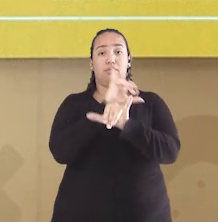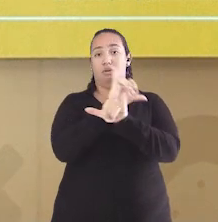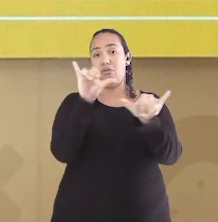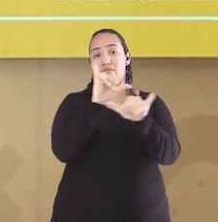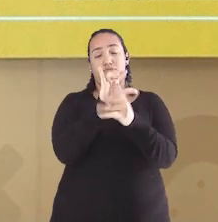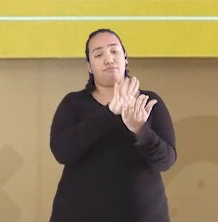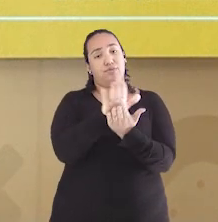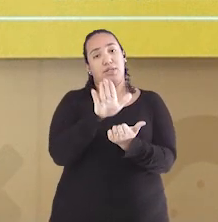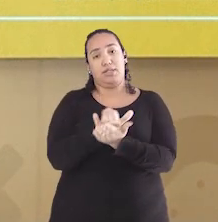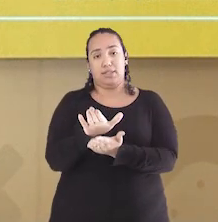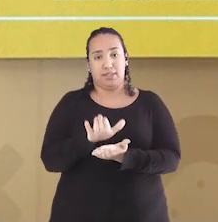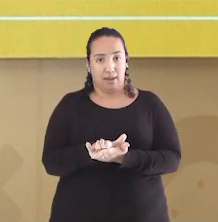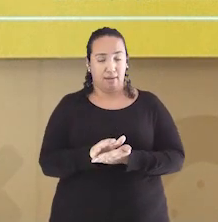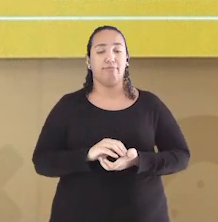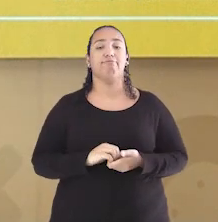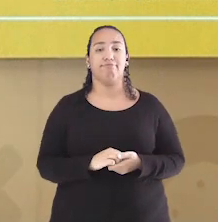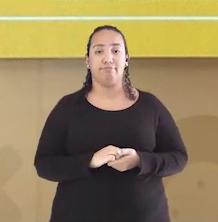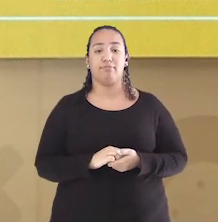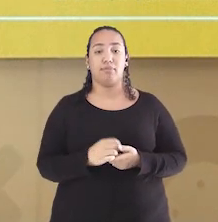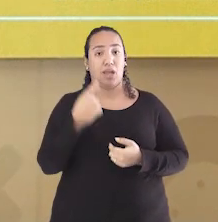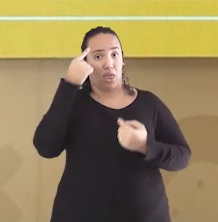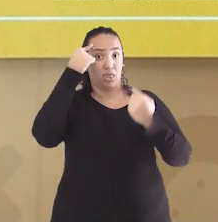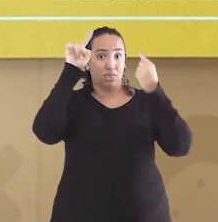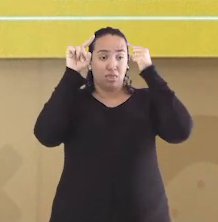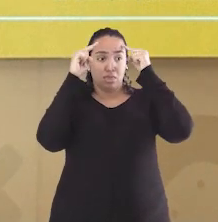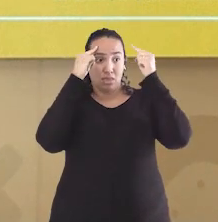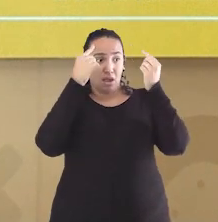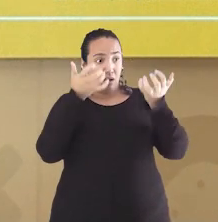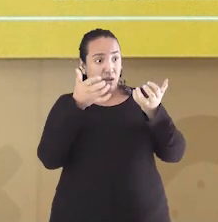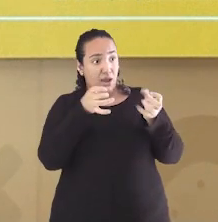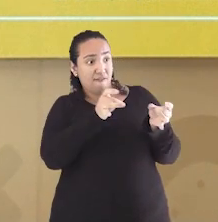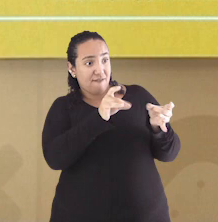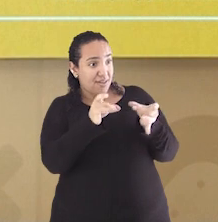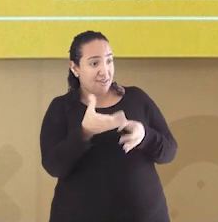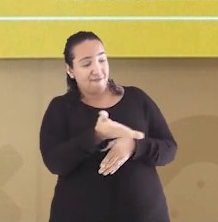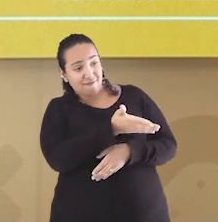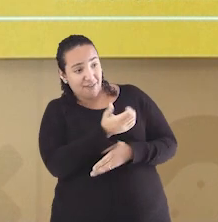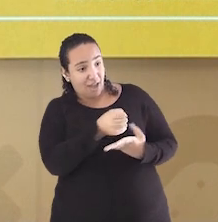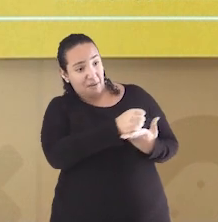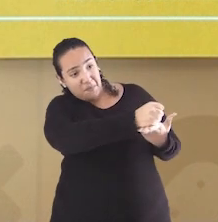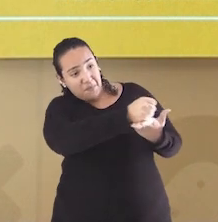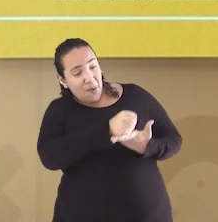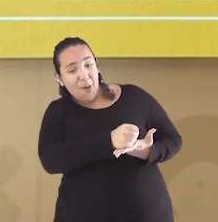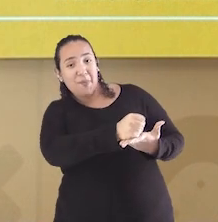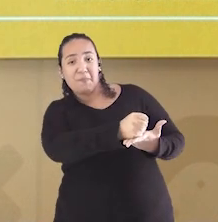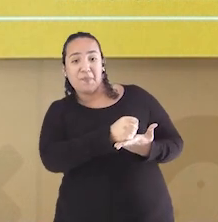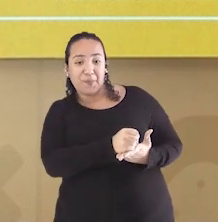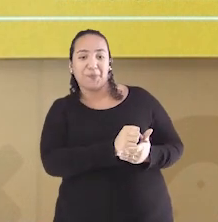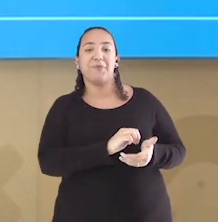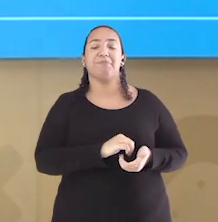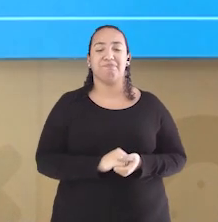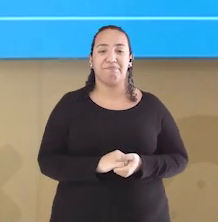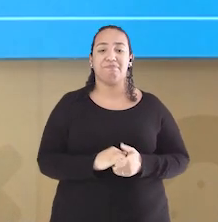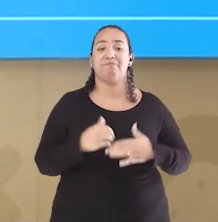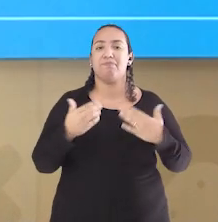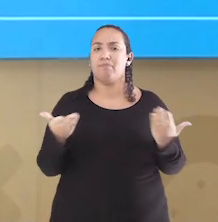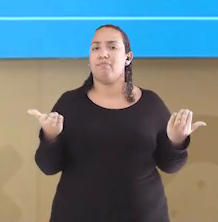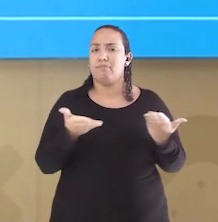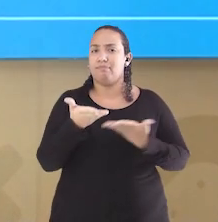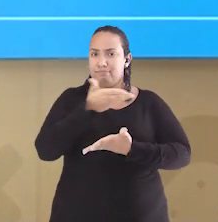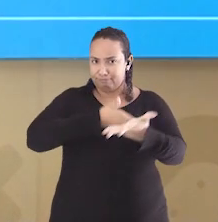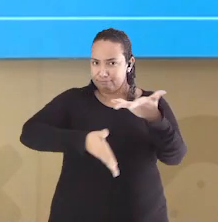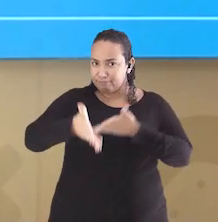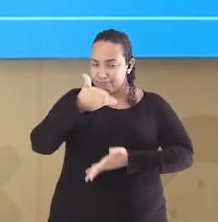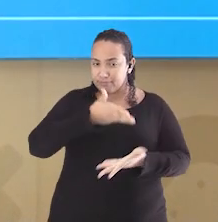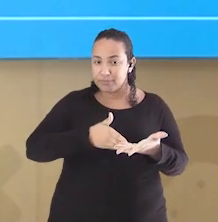do anúncio publicitário em questão. Eles querem vender a ideia de fazer a coleta seletiva. Agora, vamos fazer uma